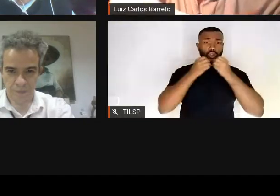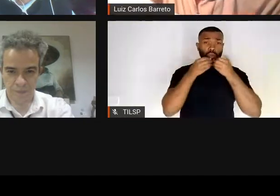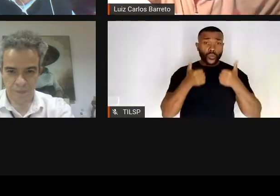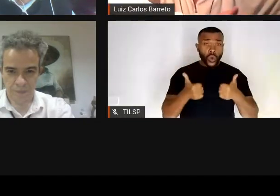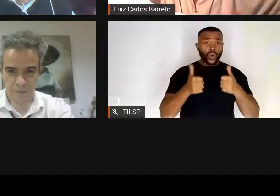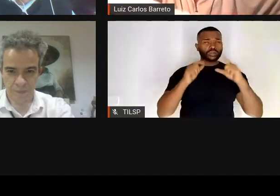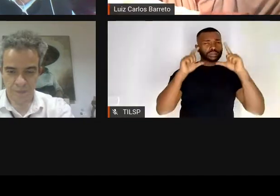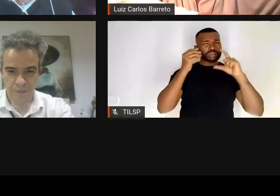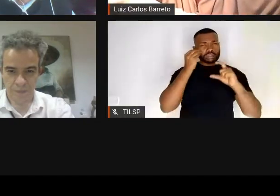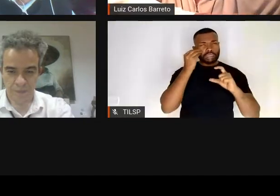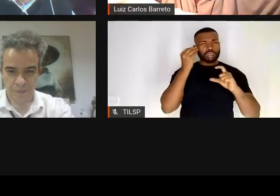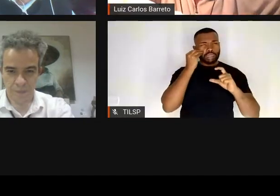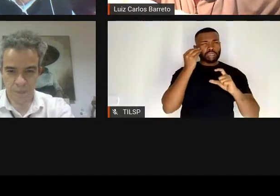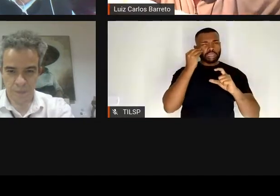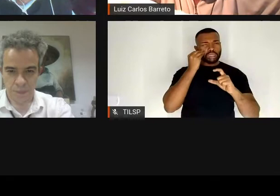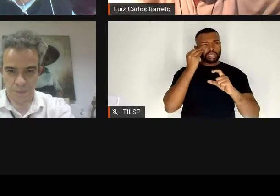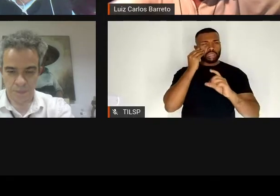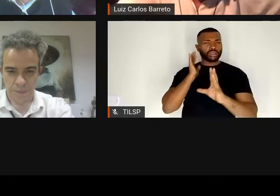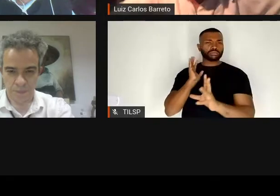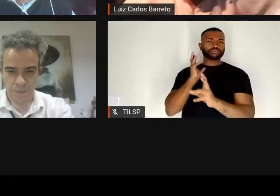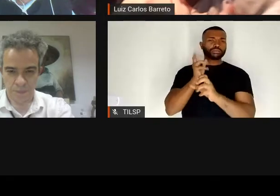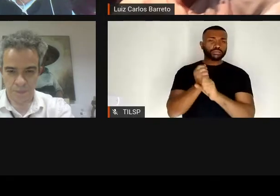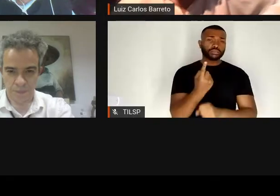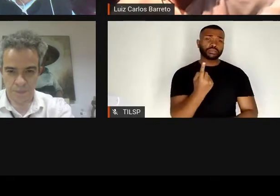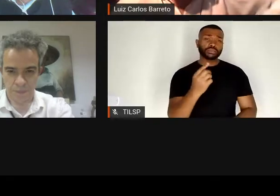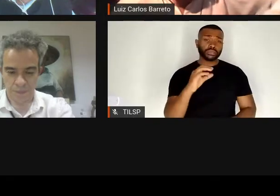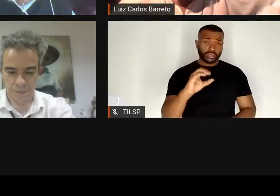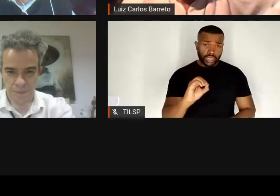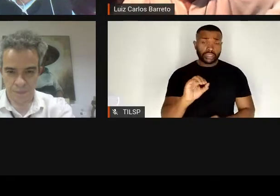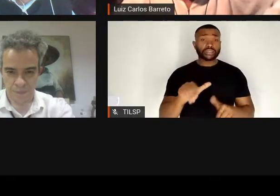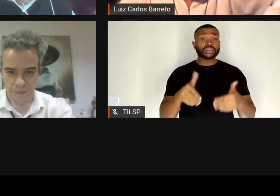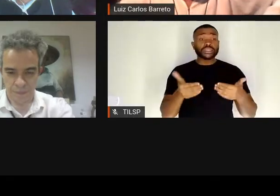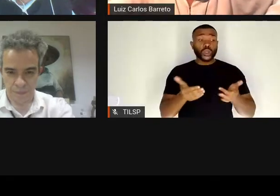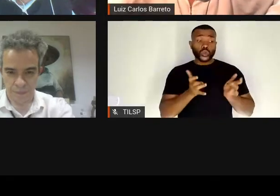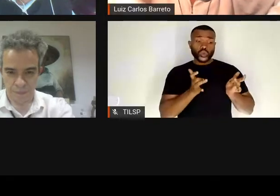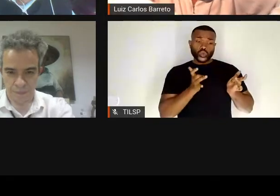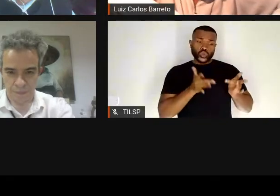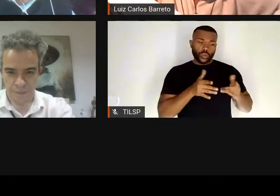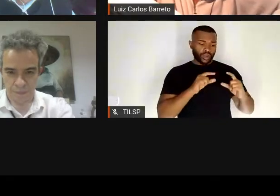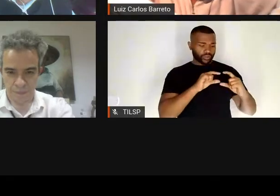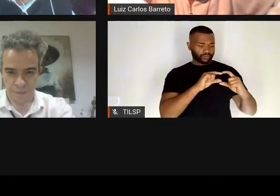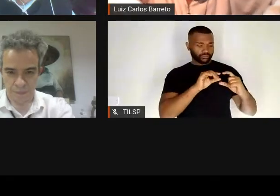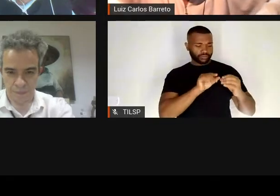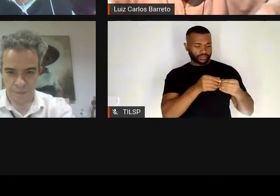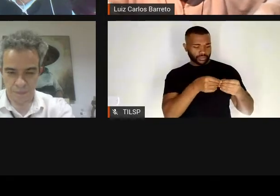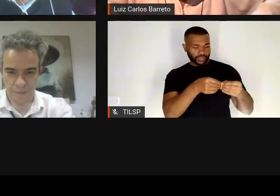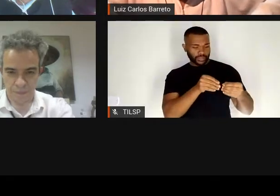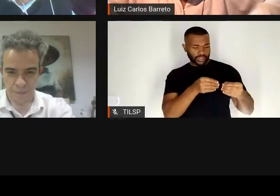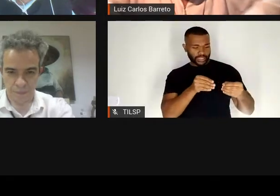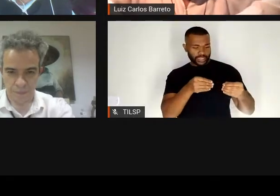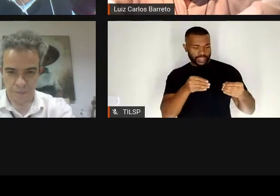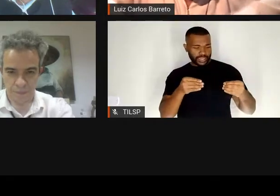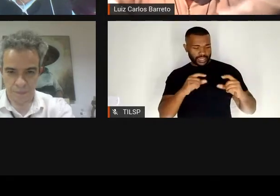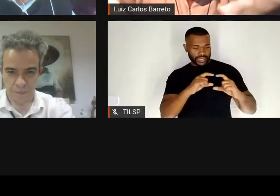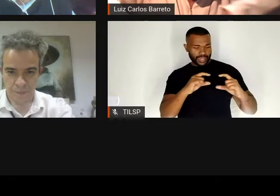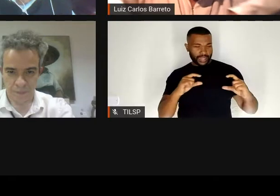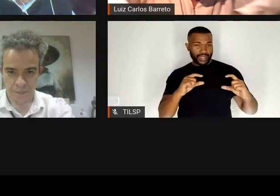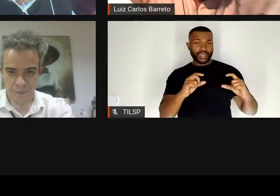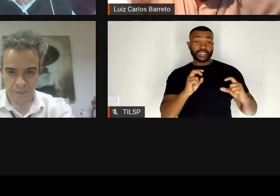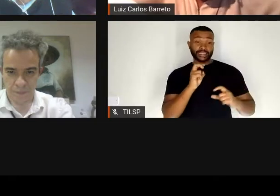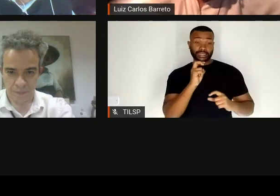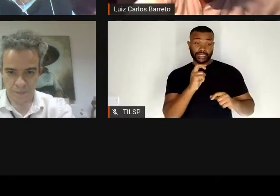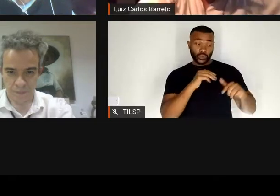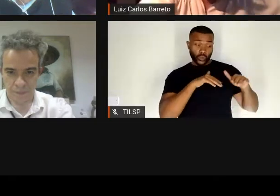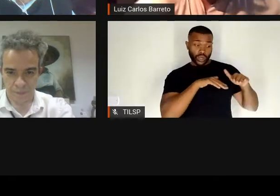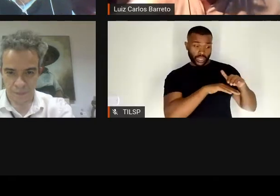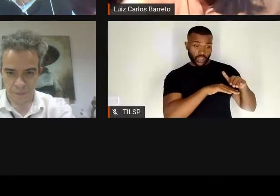10. Então, havia uma sobra de negativo. Em geral, ficava 5 para o arquivo do Cruzeiro